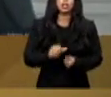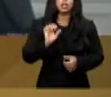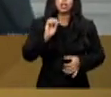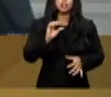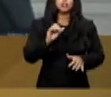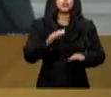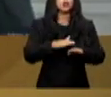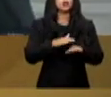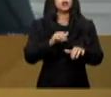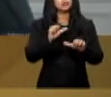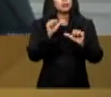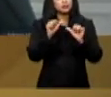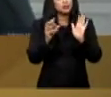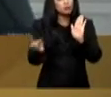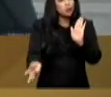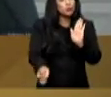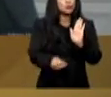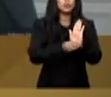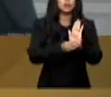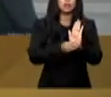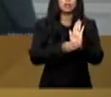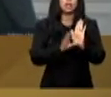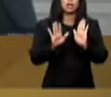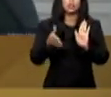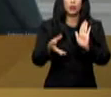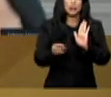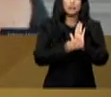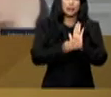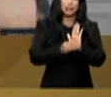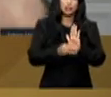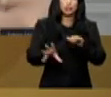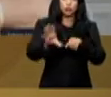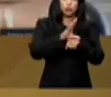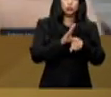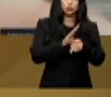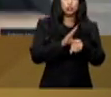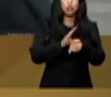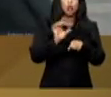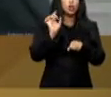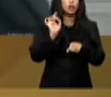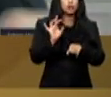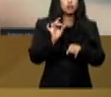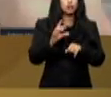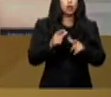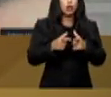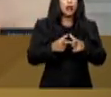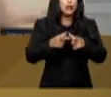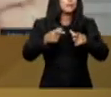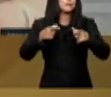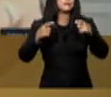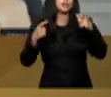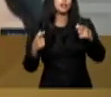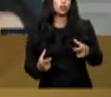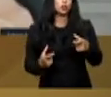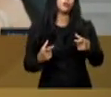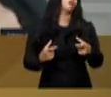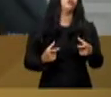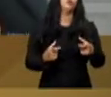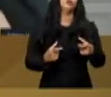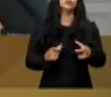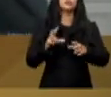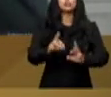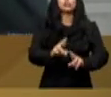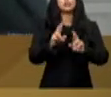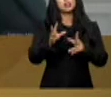o tema, ou seja, a emenda constitucional 87 apenas ampliou a incidência do diferencial